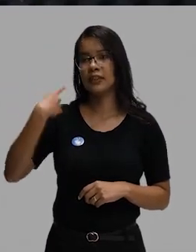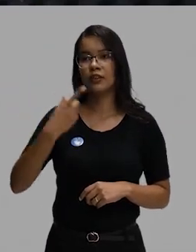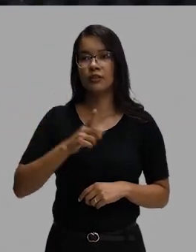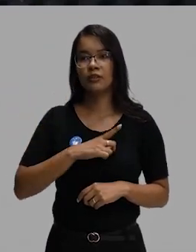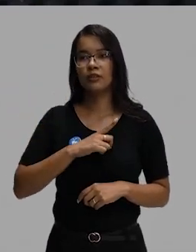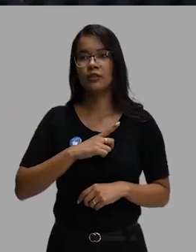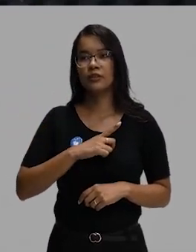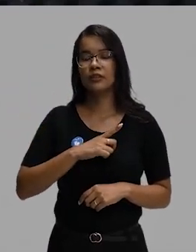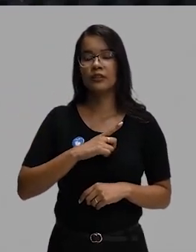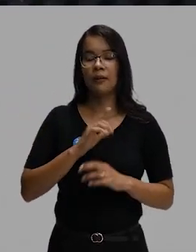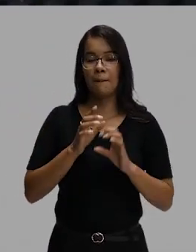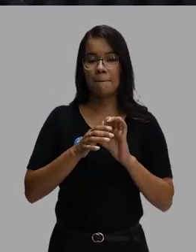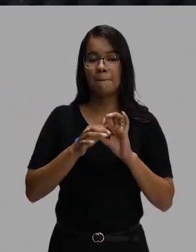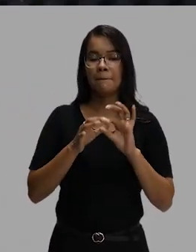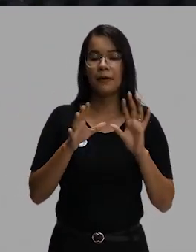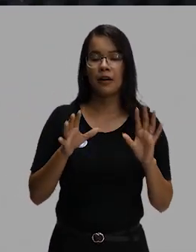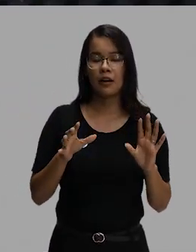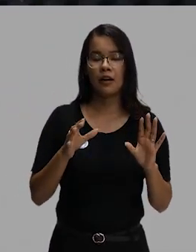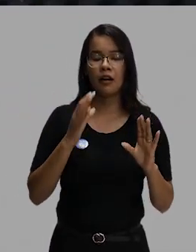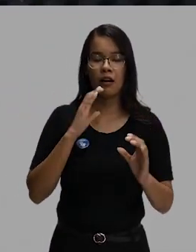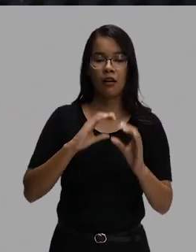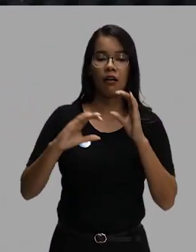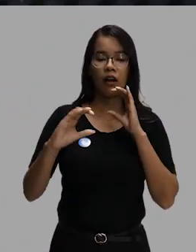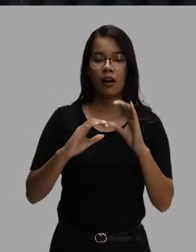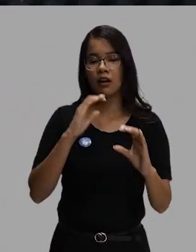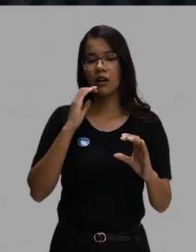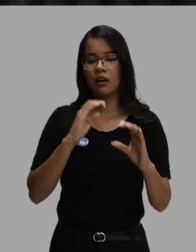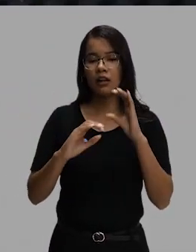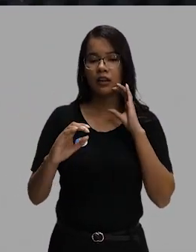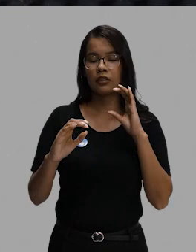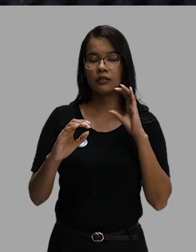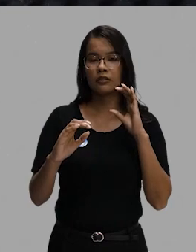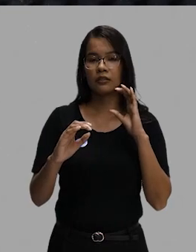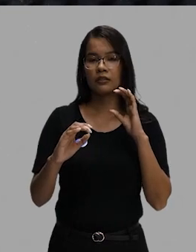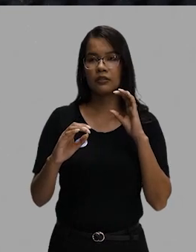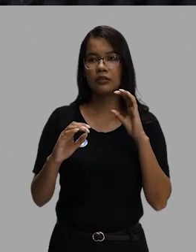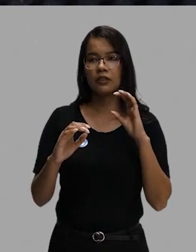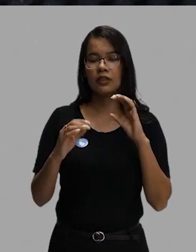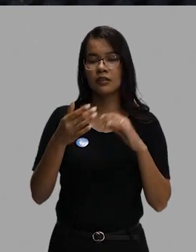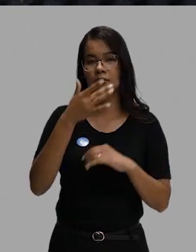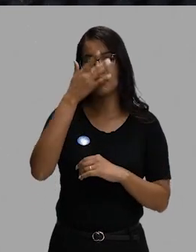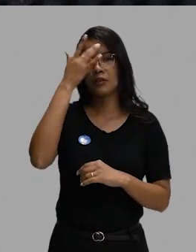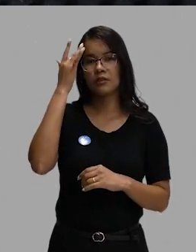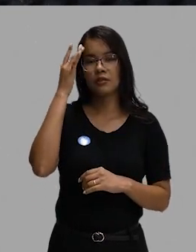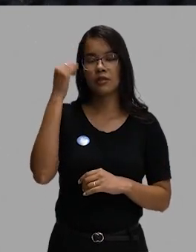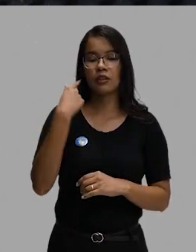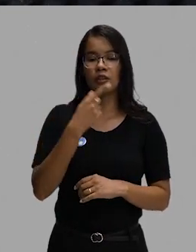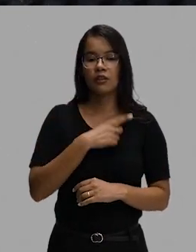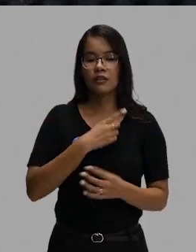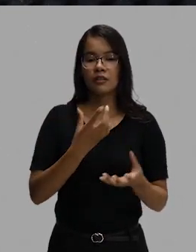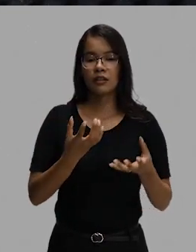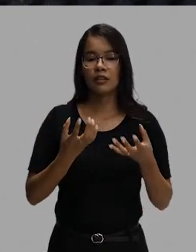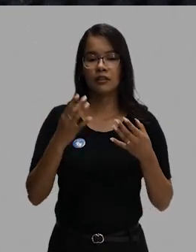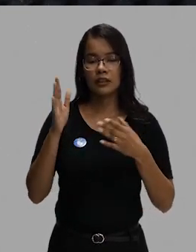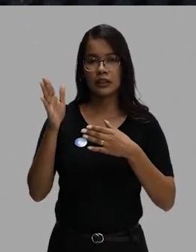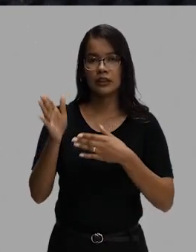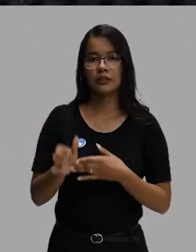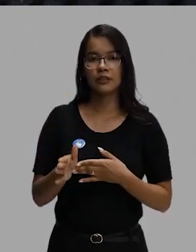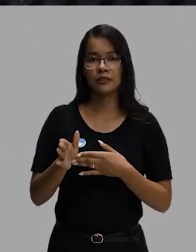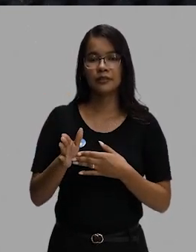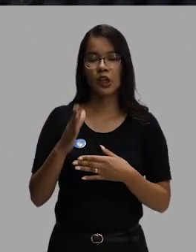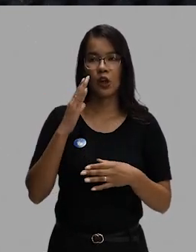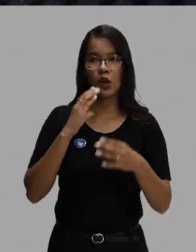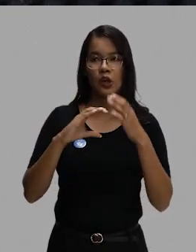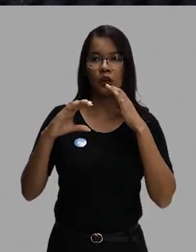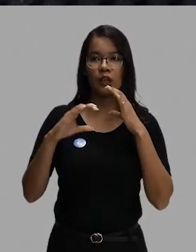nos permite comunicação entre aquelas pessoas que nós queremos estabelecer